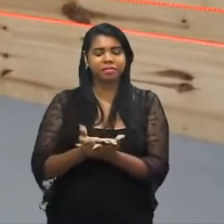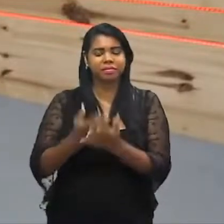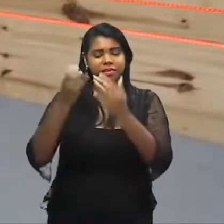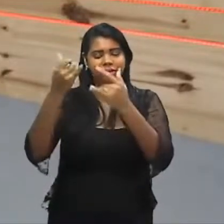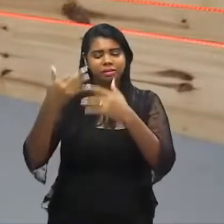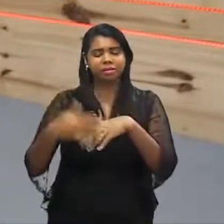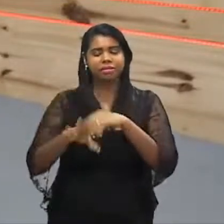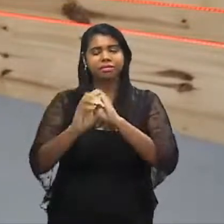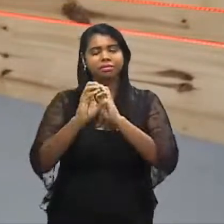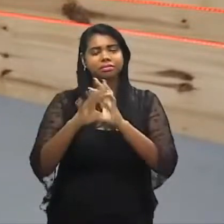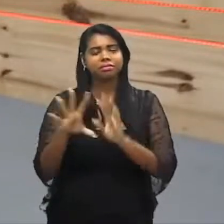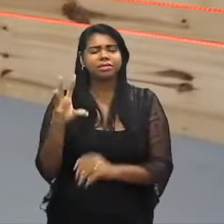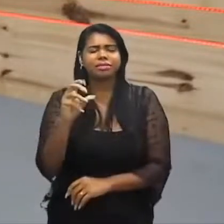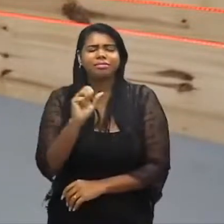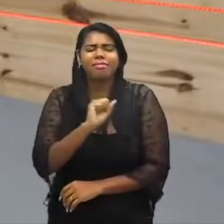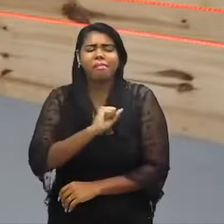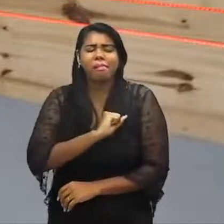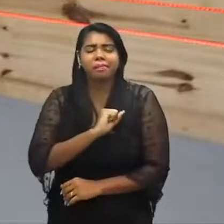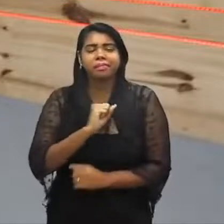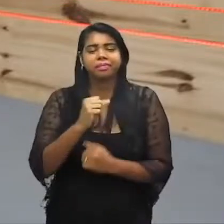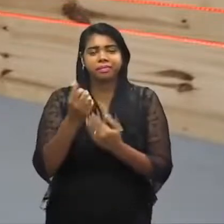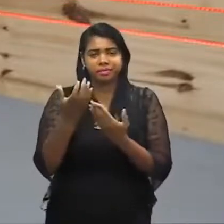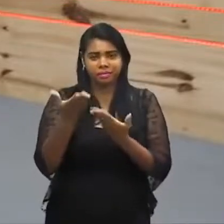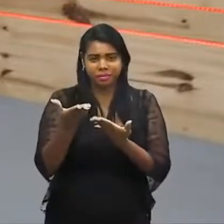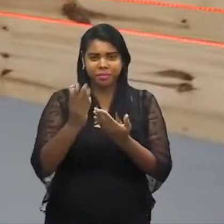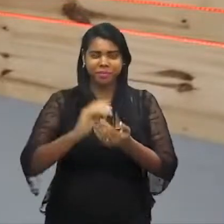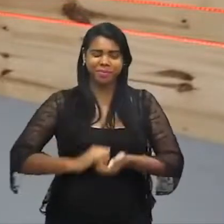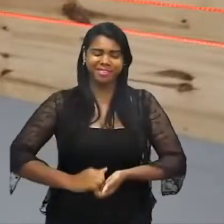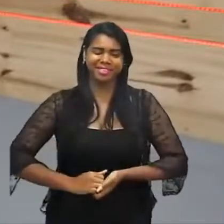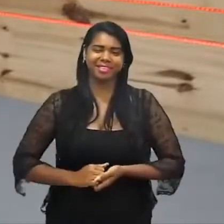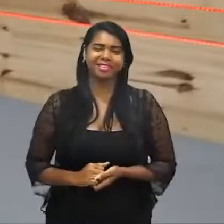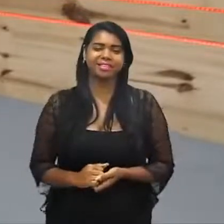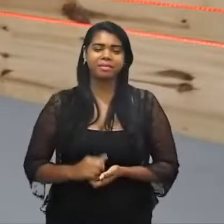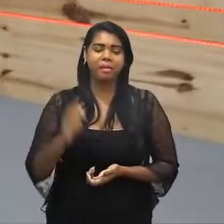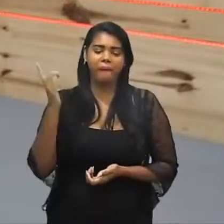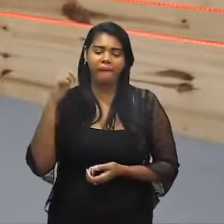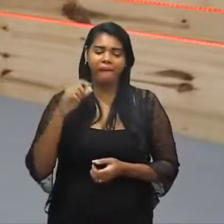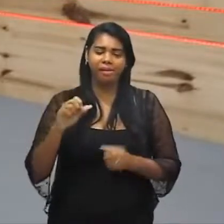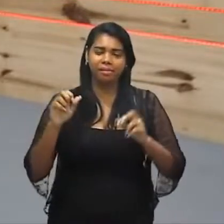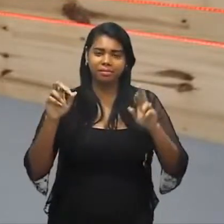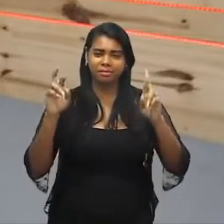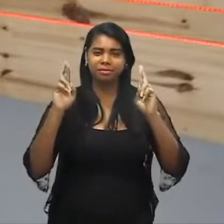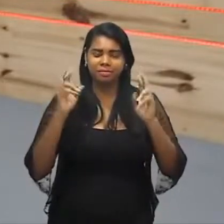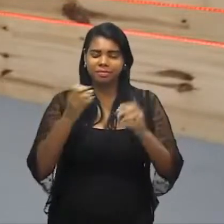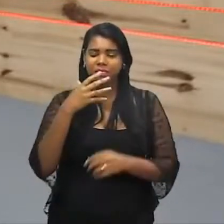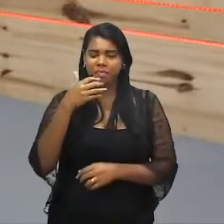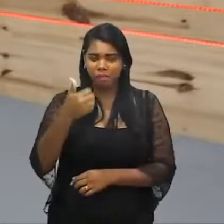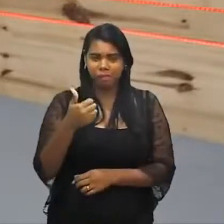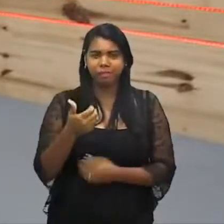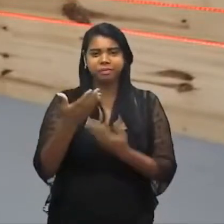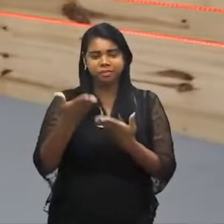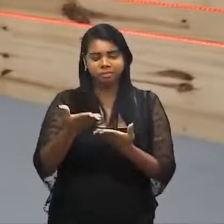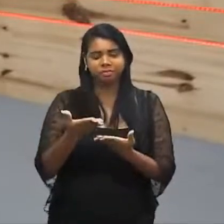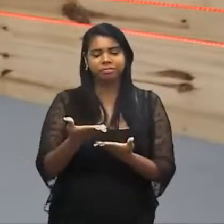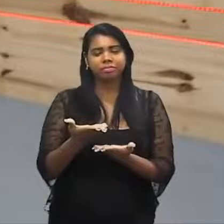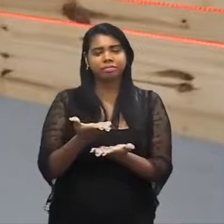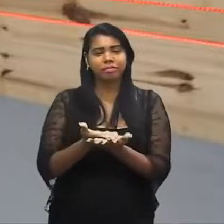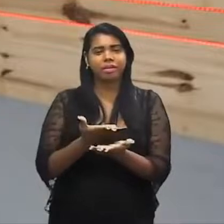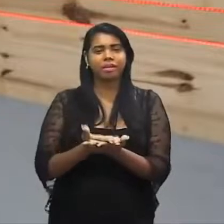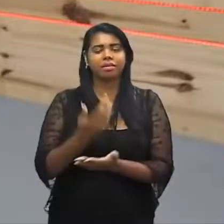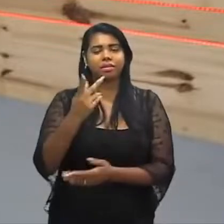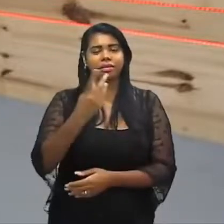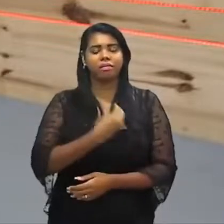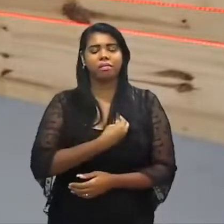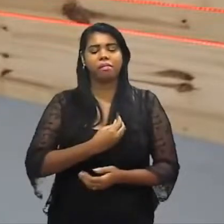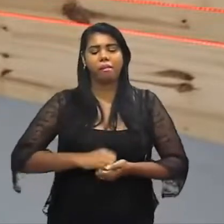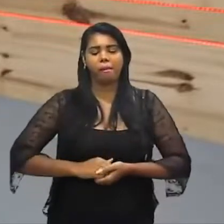tanto carinho, com tanta dedicação, né, para você, para que você fique, ó, fera no que você está pleiteando aí na sua vida.